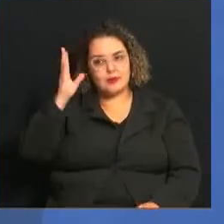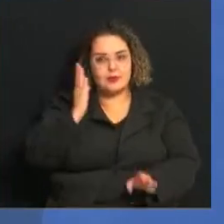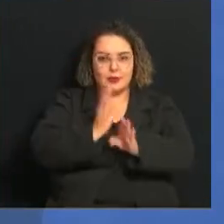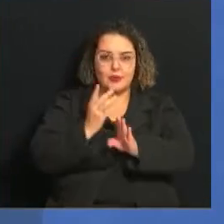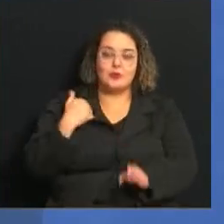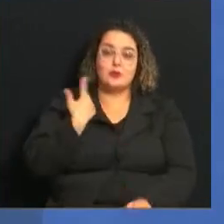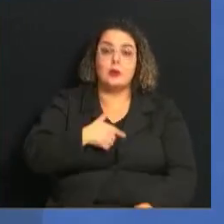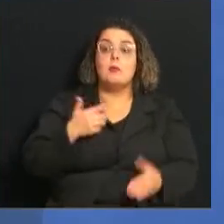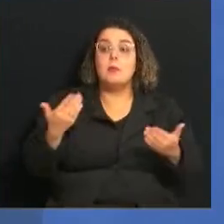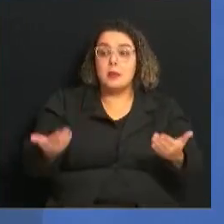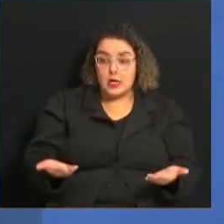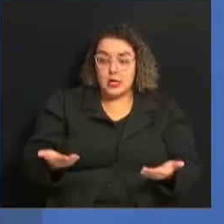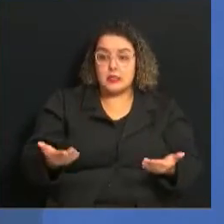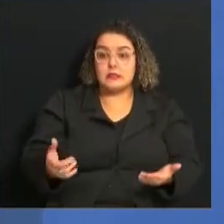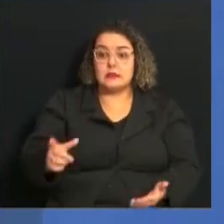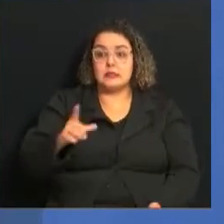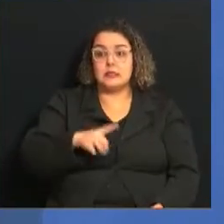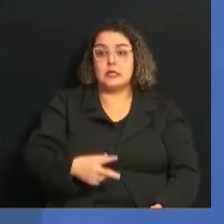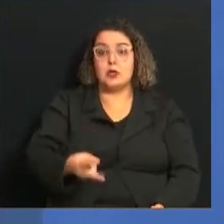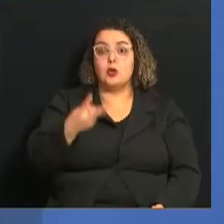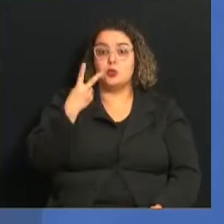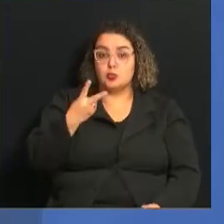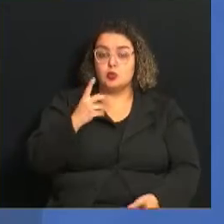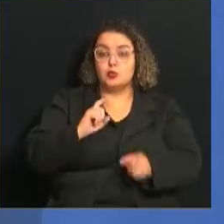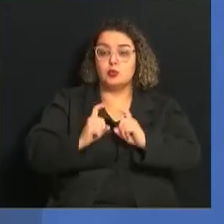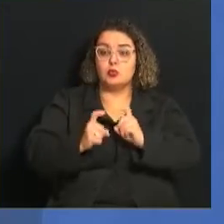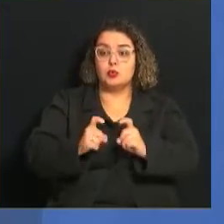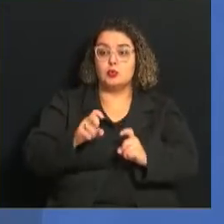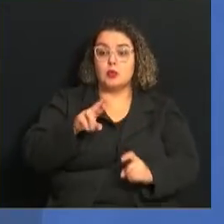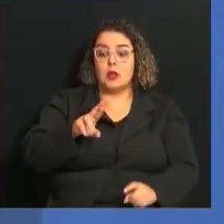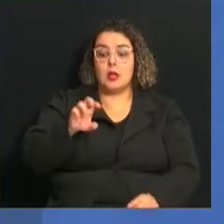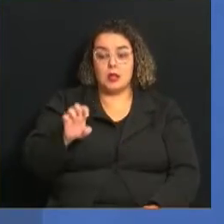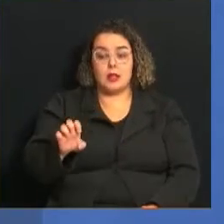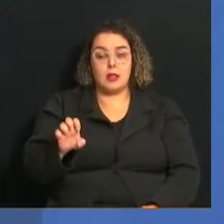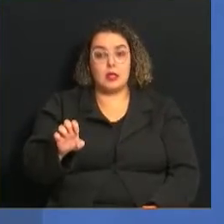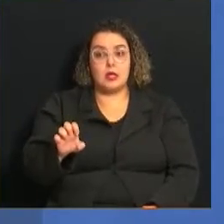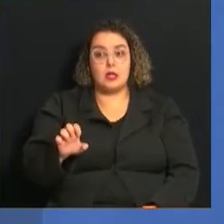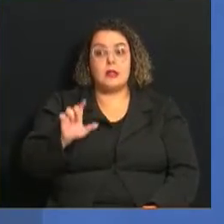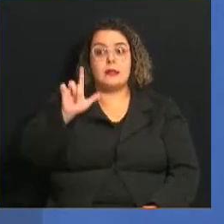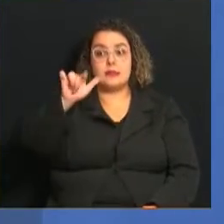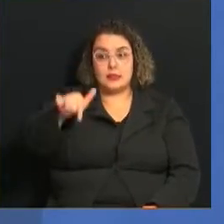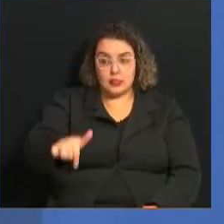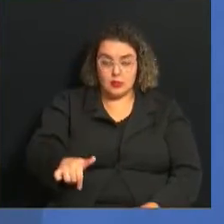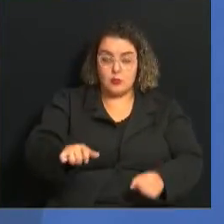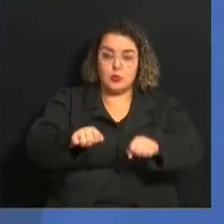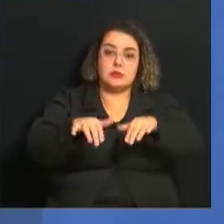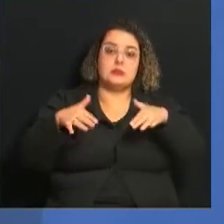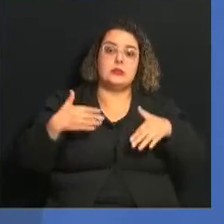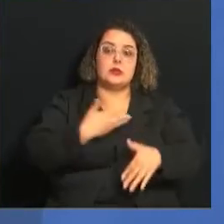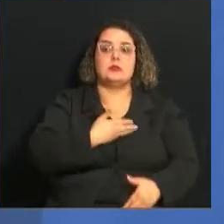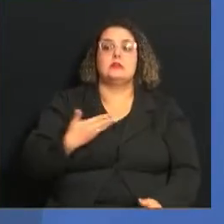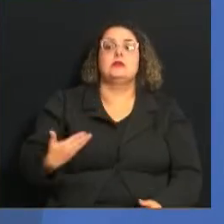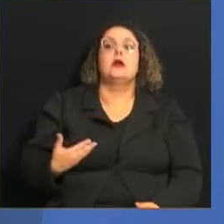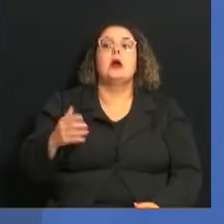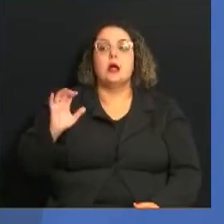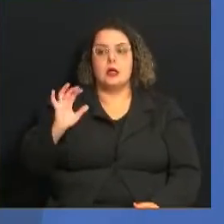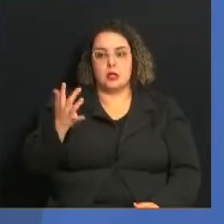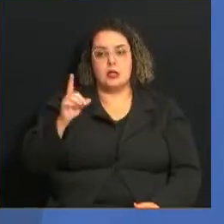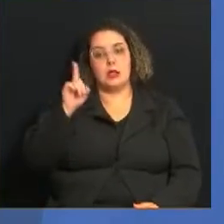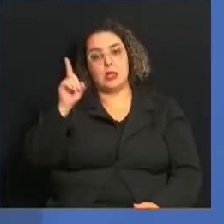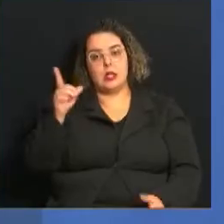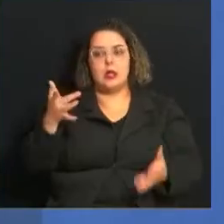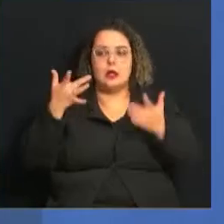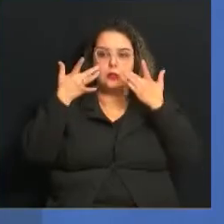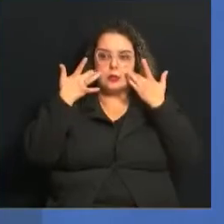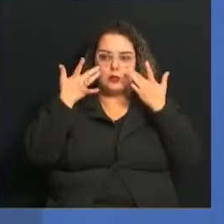Mas agora nós teremos 2 reuniões extraordinárias logo após as audiências públicas que acontecerão lá no Teatro